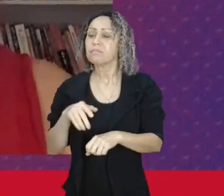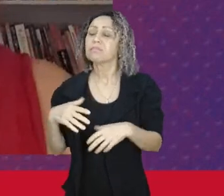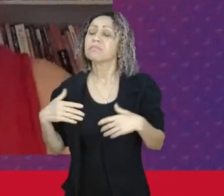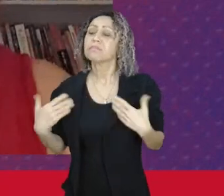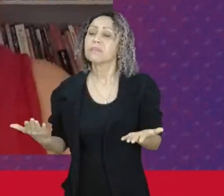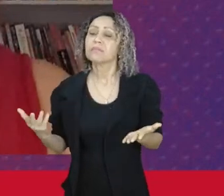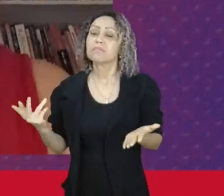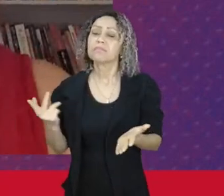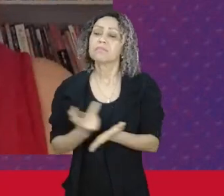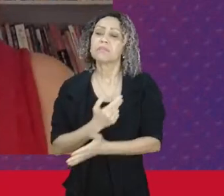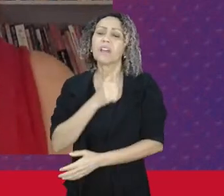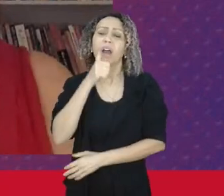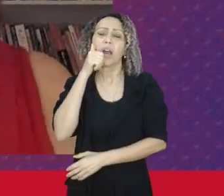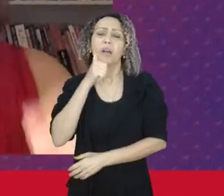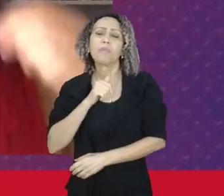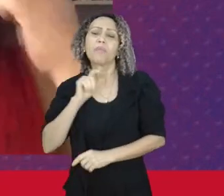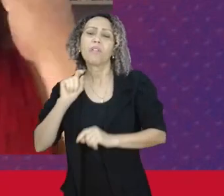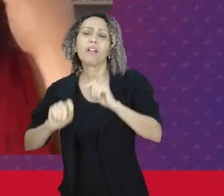mulher